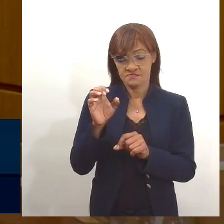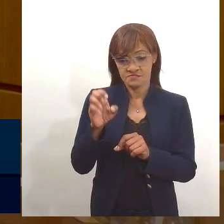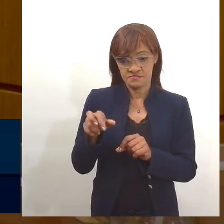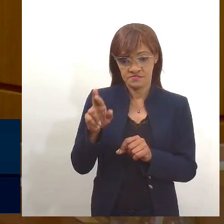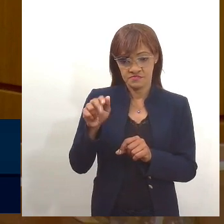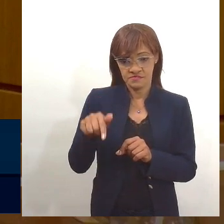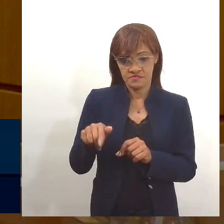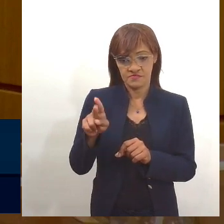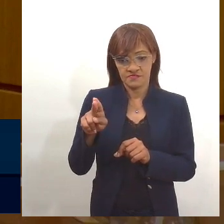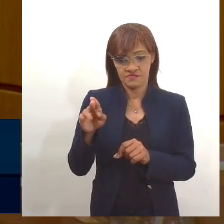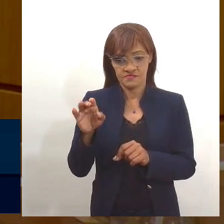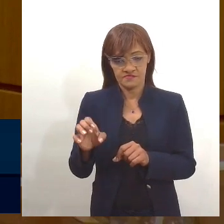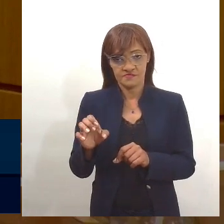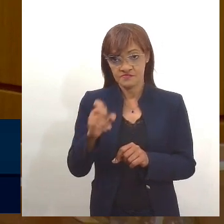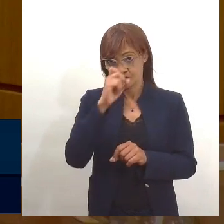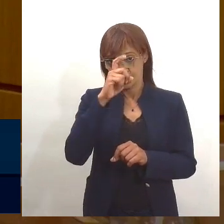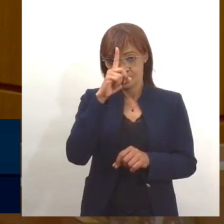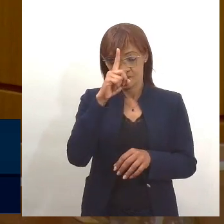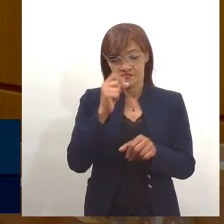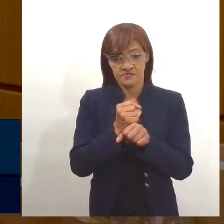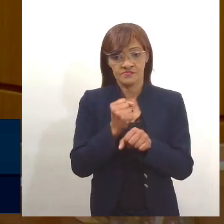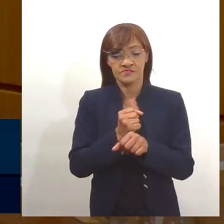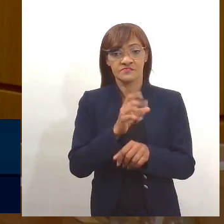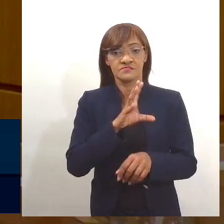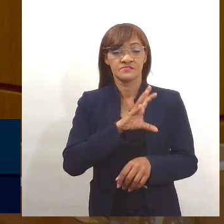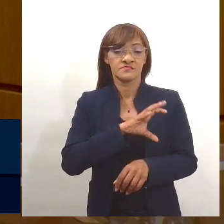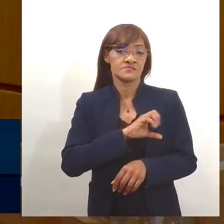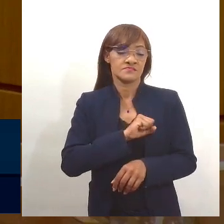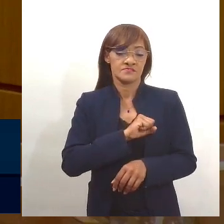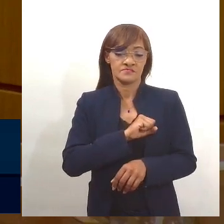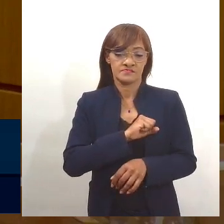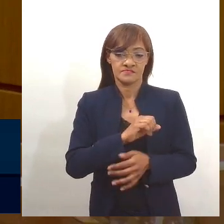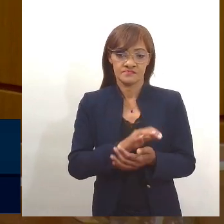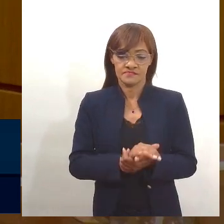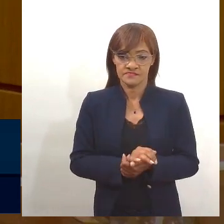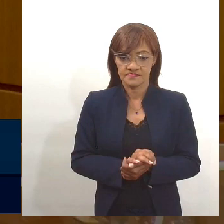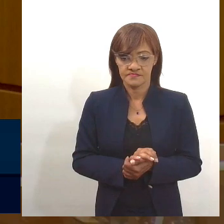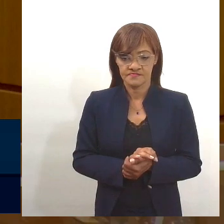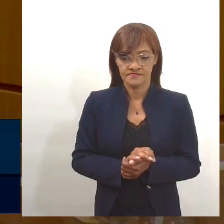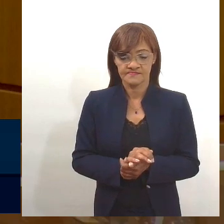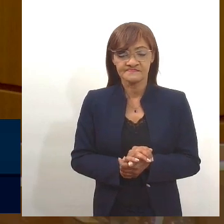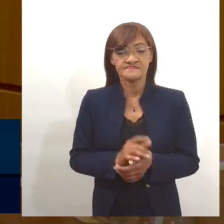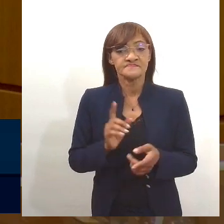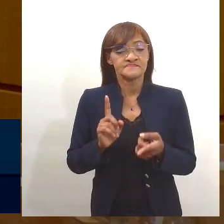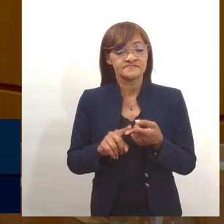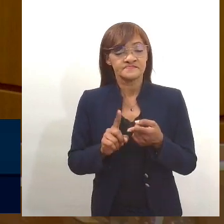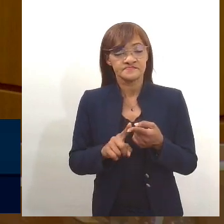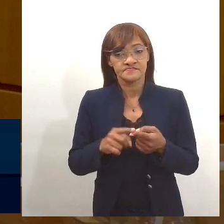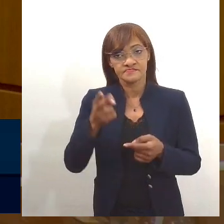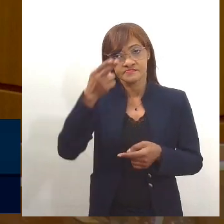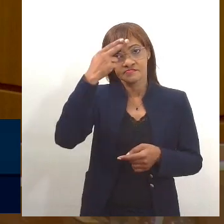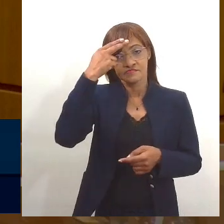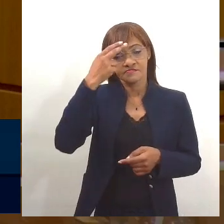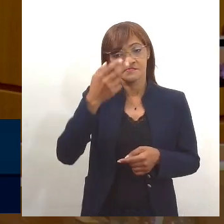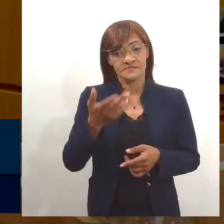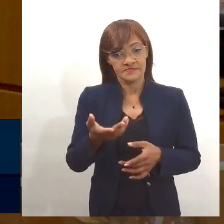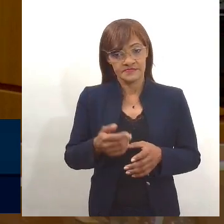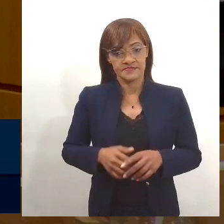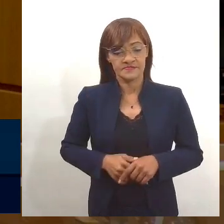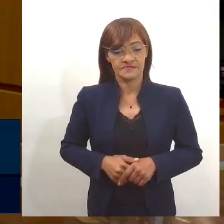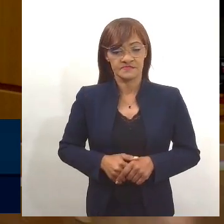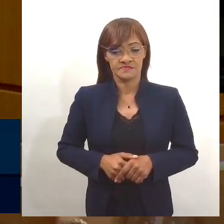tive a oportunidade de estar com ele em Goiânia. Me marcou muito, né? Também o Frank, do Grupo